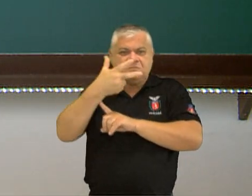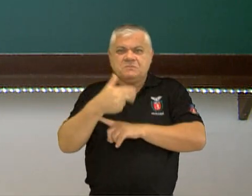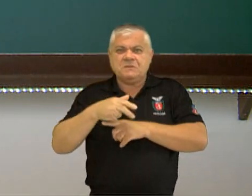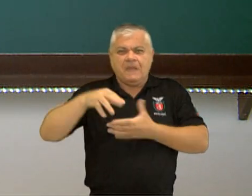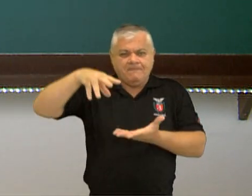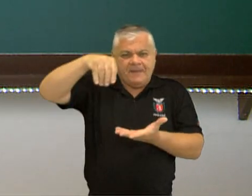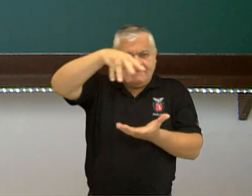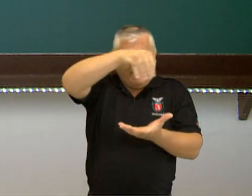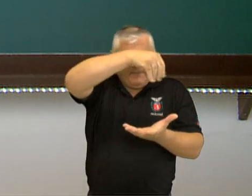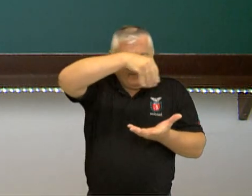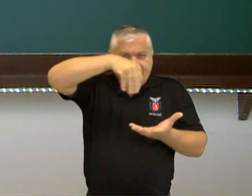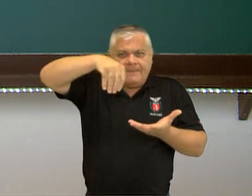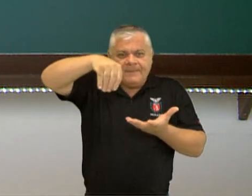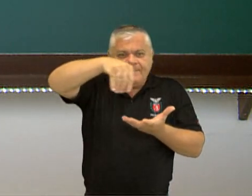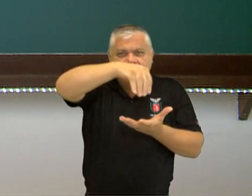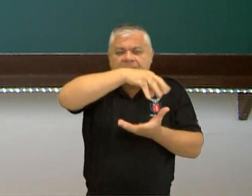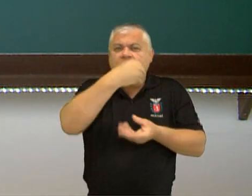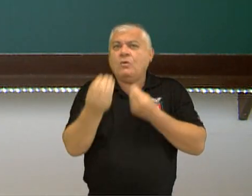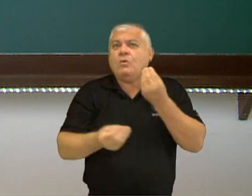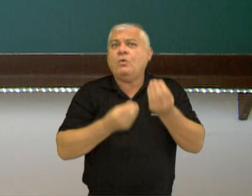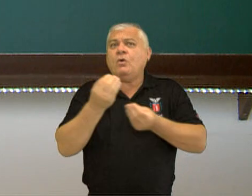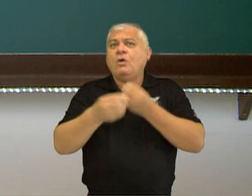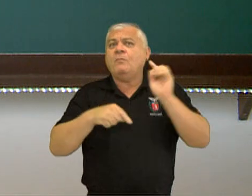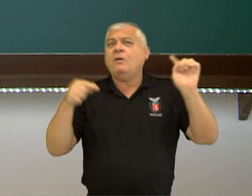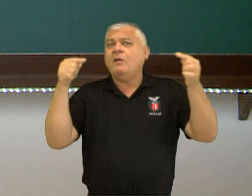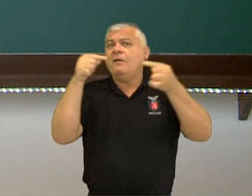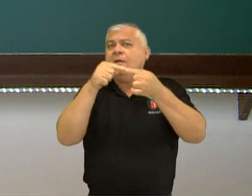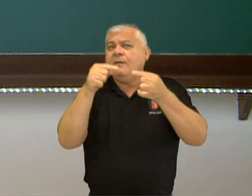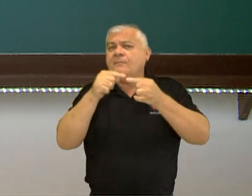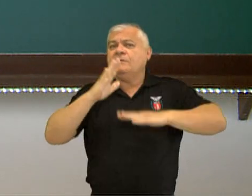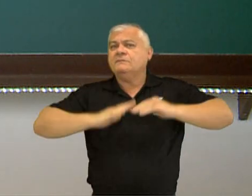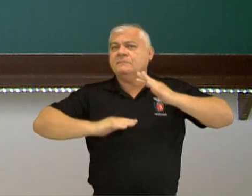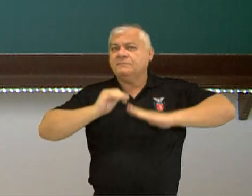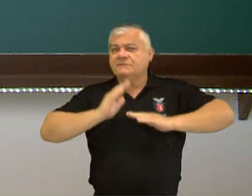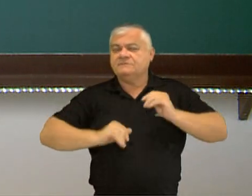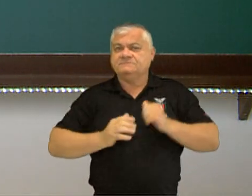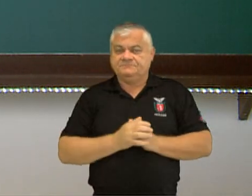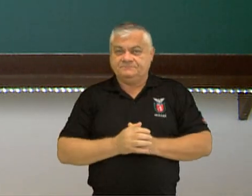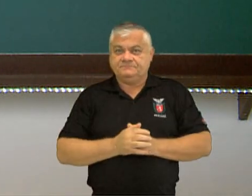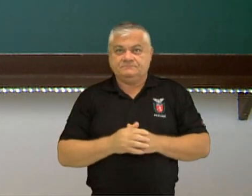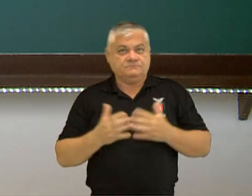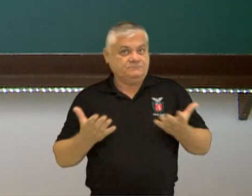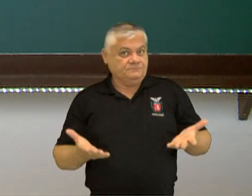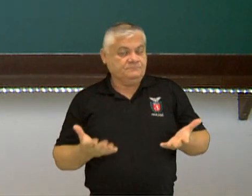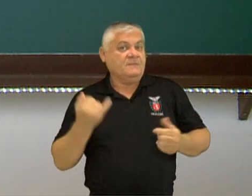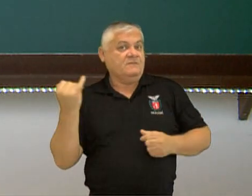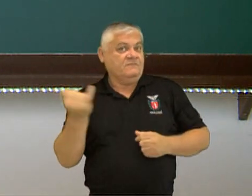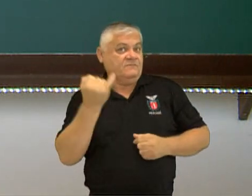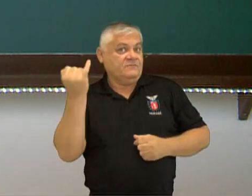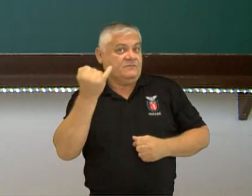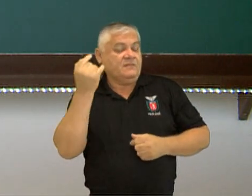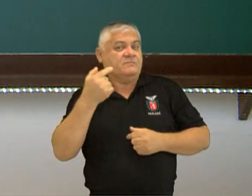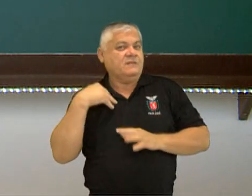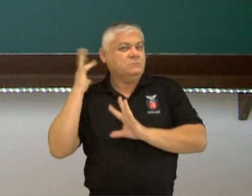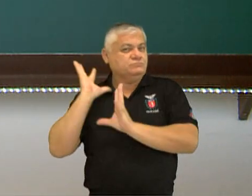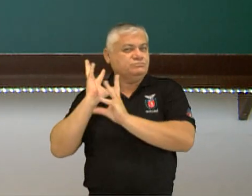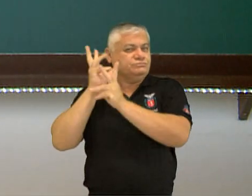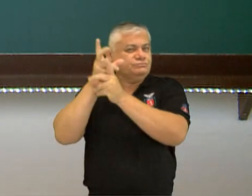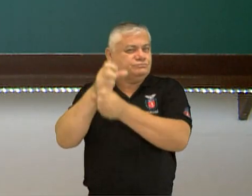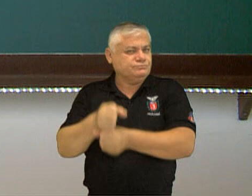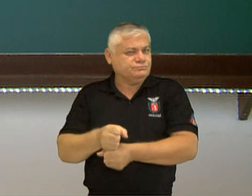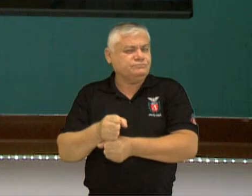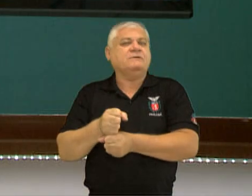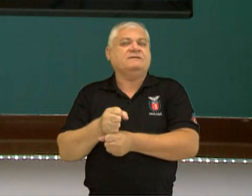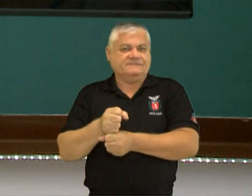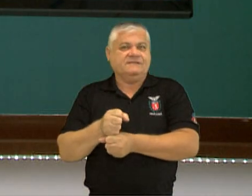como que elas são obtidas e como que a gente tem uma aplicabilidade prática disso. Para isso, é fundamental a gente rever alguns